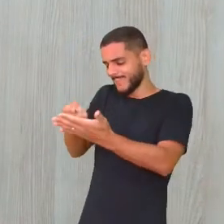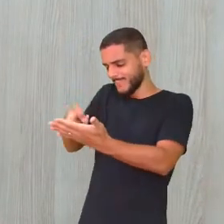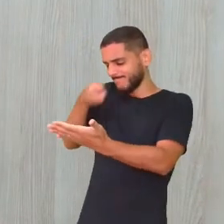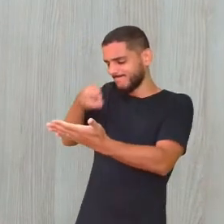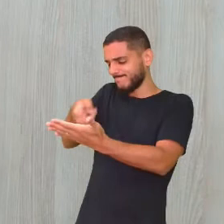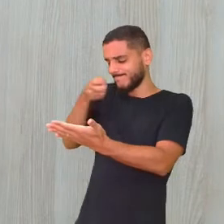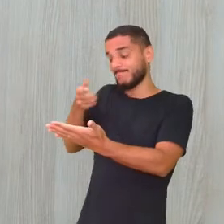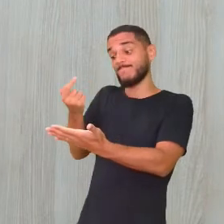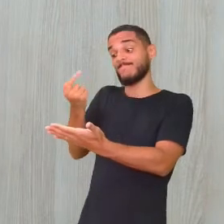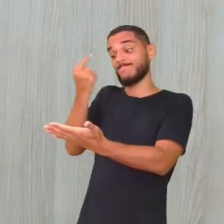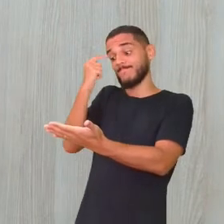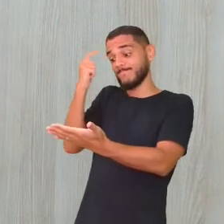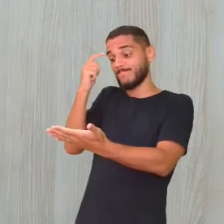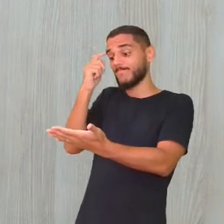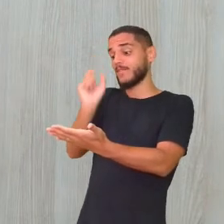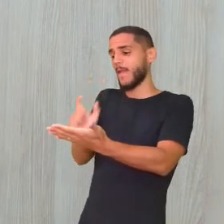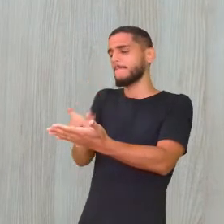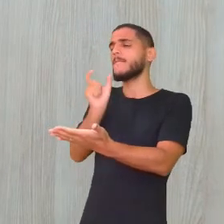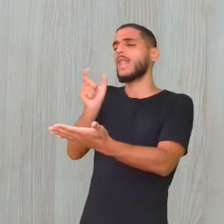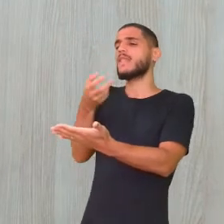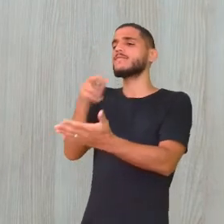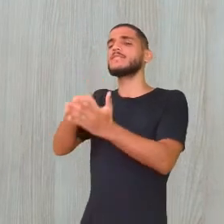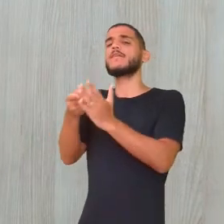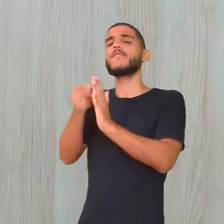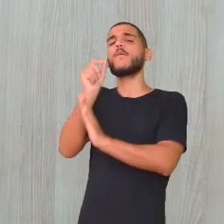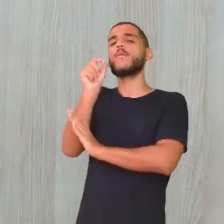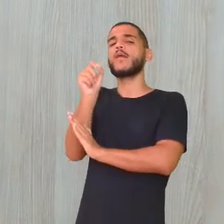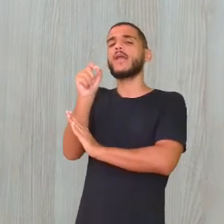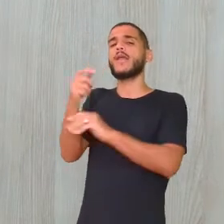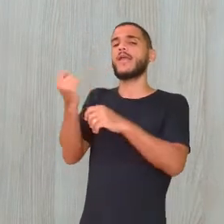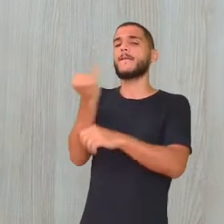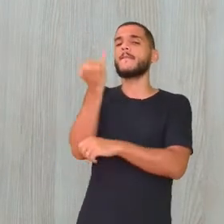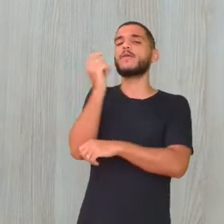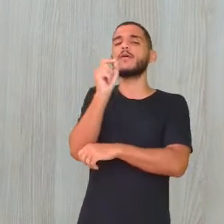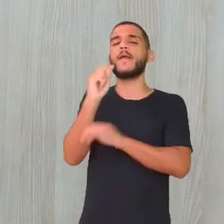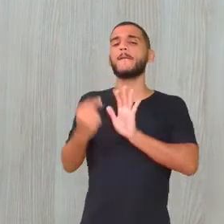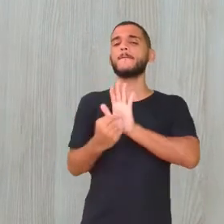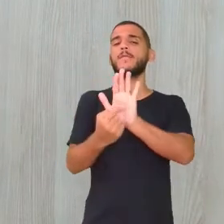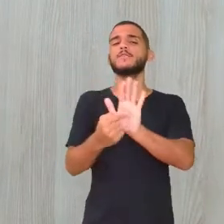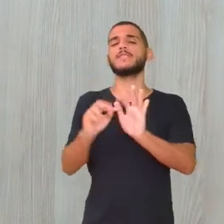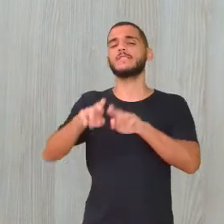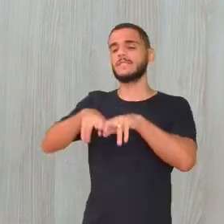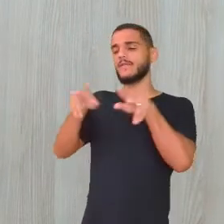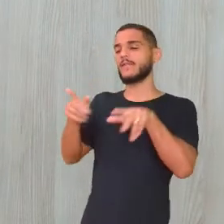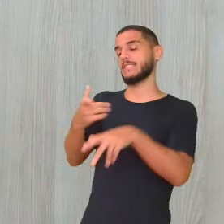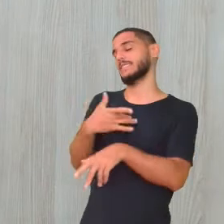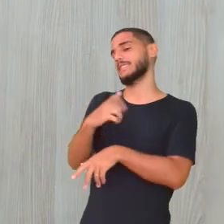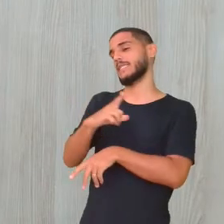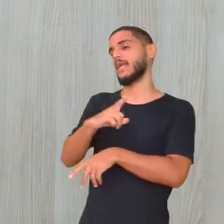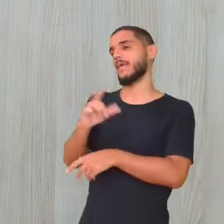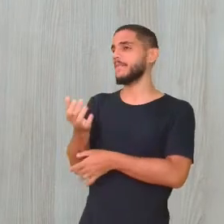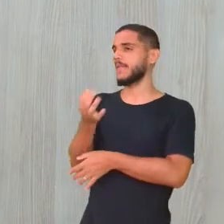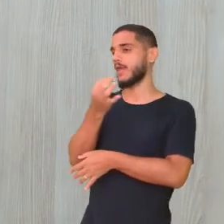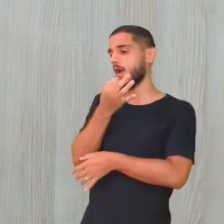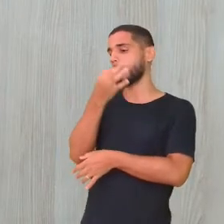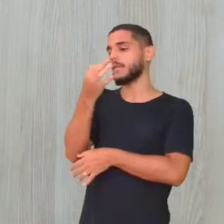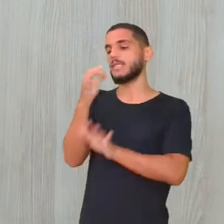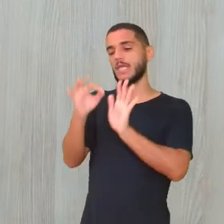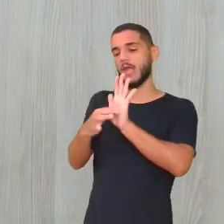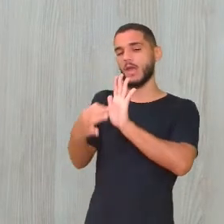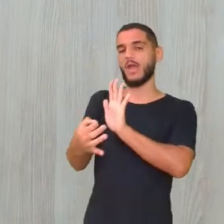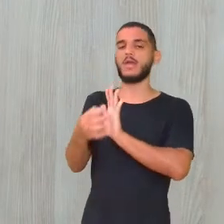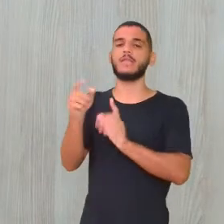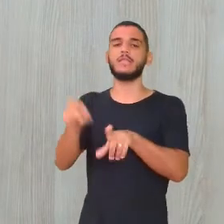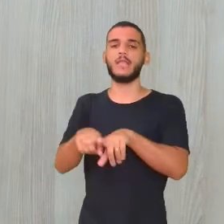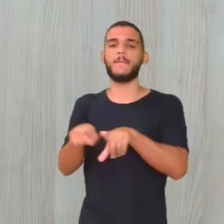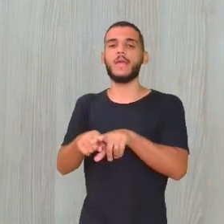querem dizer. E é também importante, né, apontar que vamos ver essa diferença entre opinião, fato e argumento.